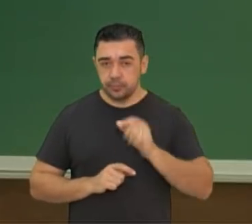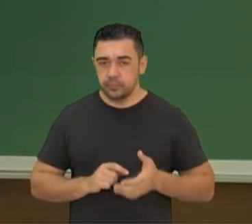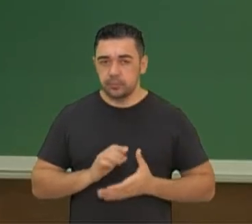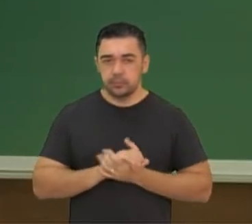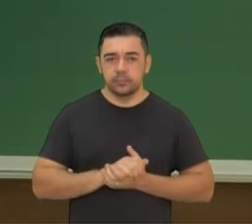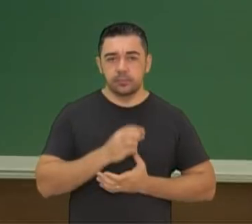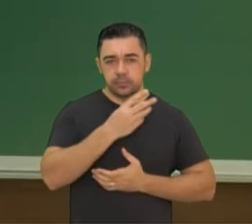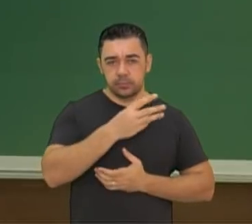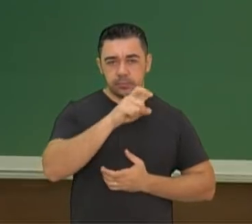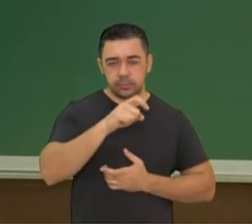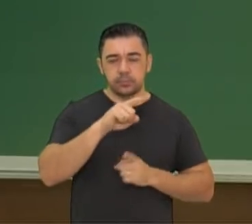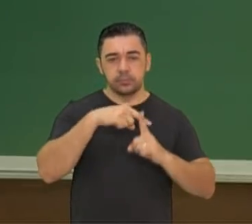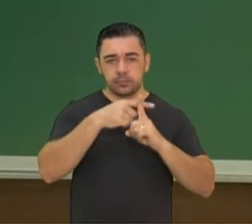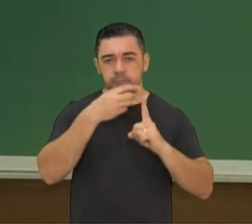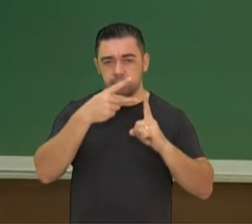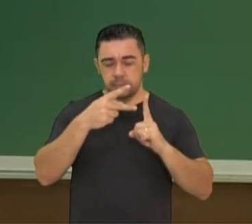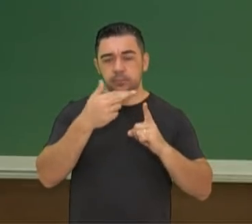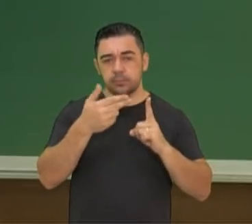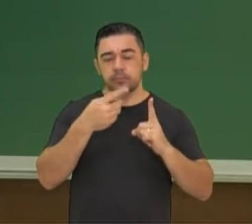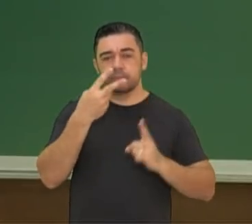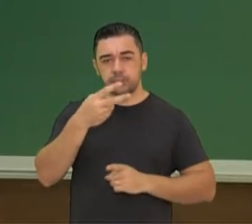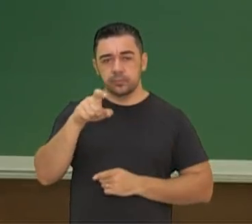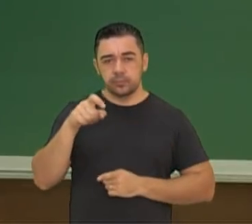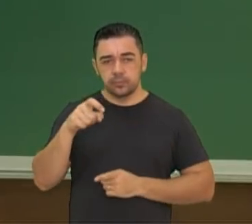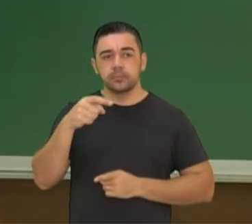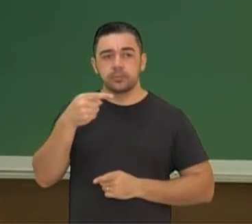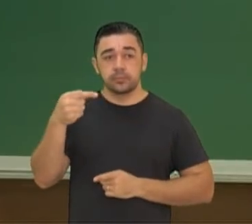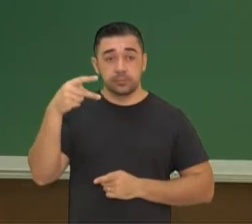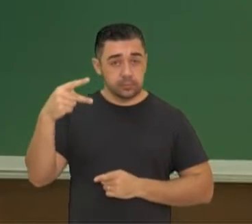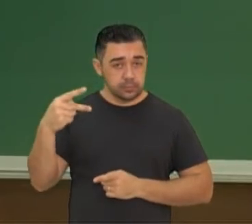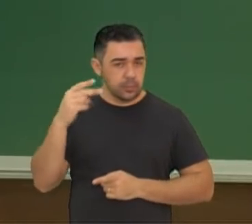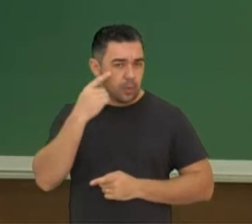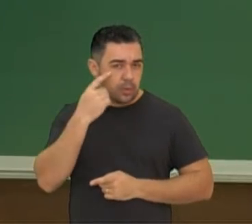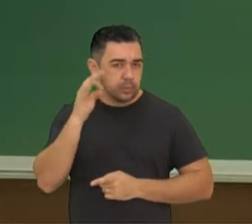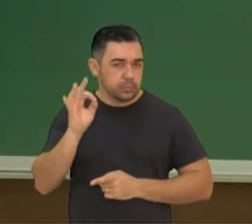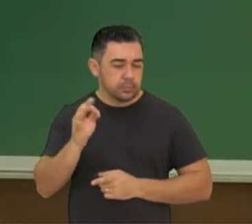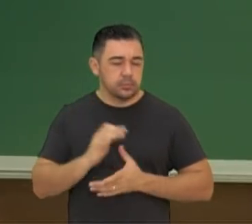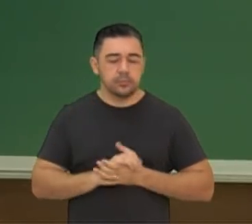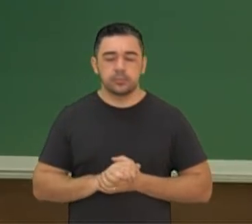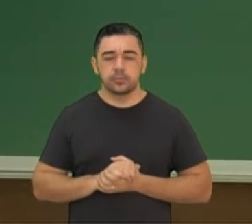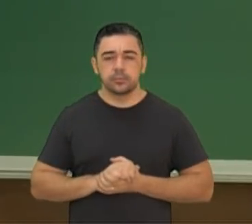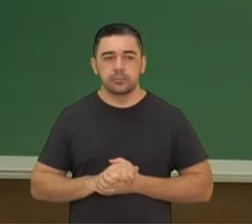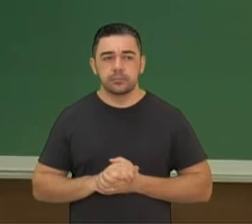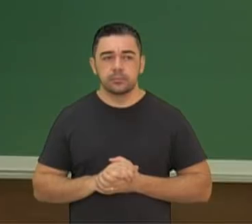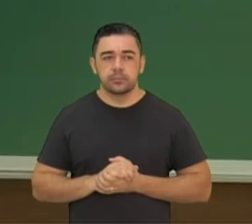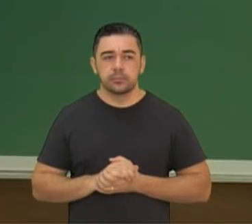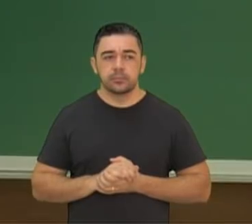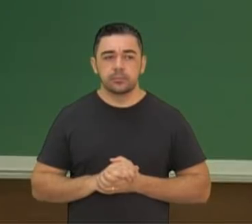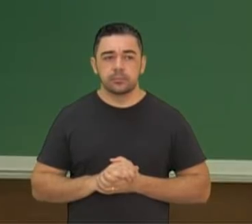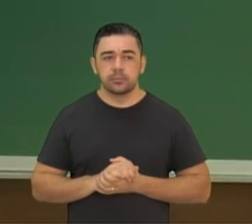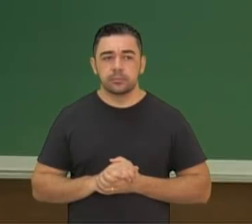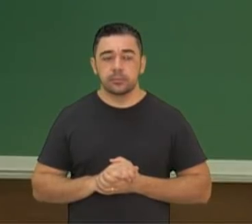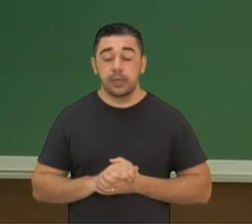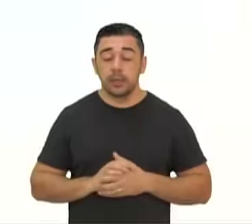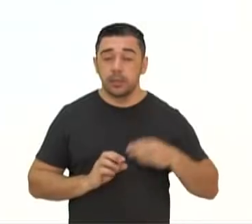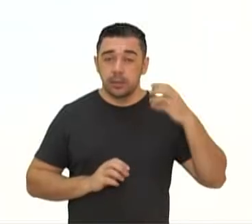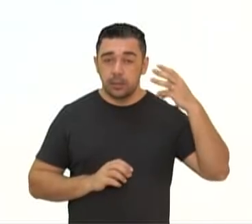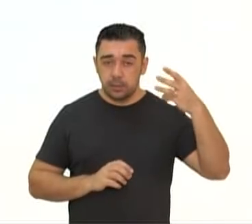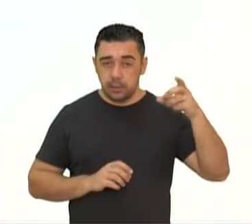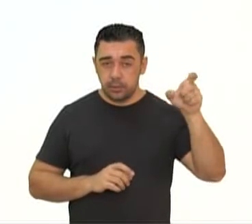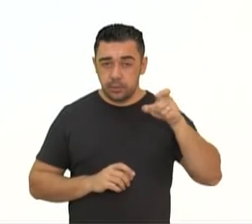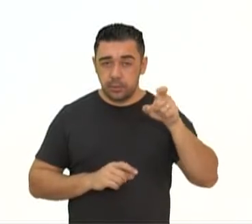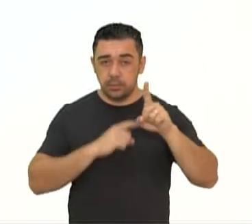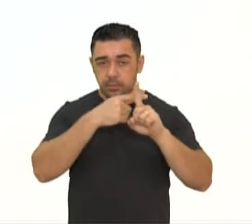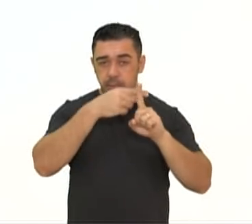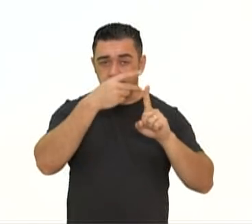3x mais p igual a 2x menos p, certo? Então, vamos ver qual que está a minha resposta. Ó, 3x